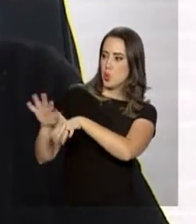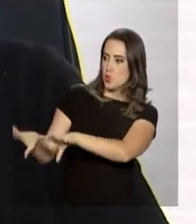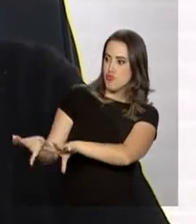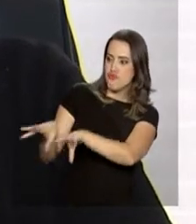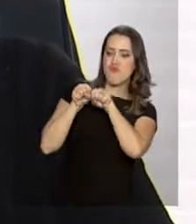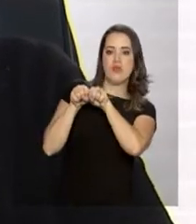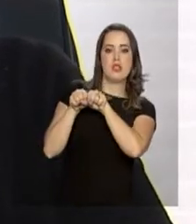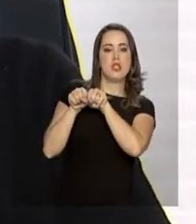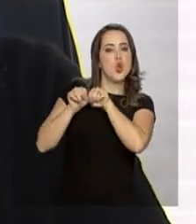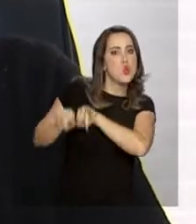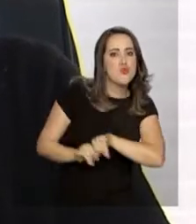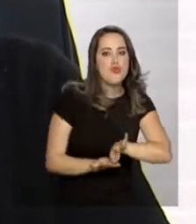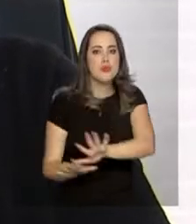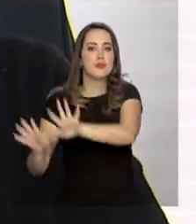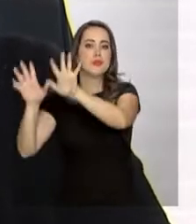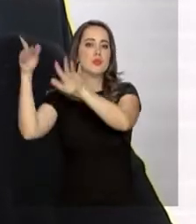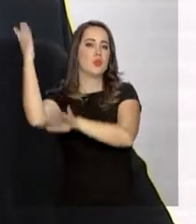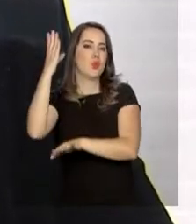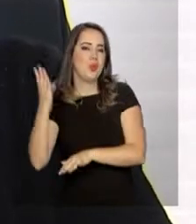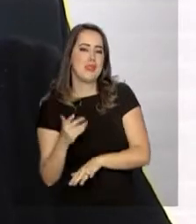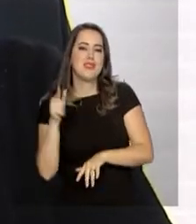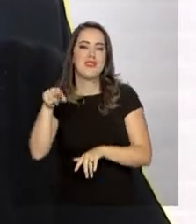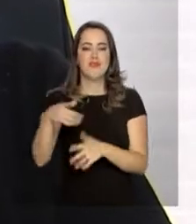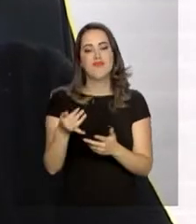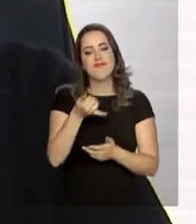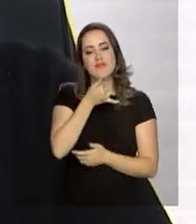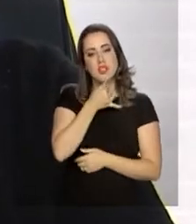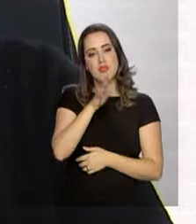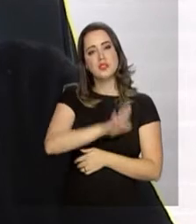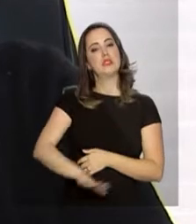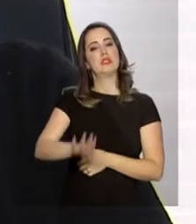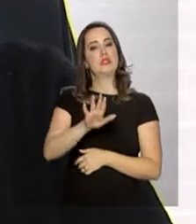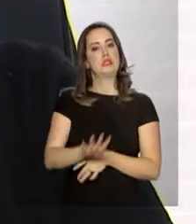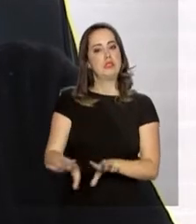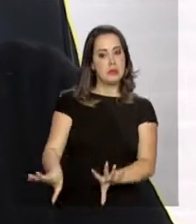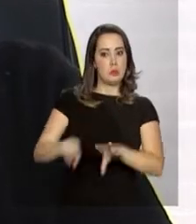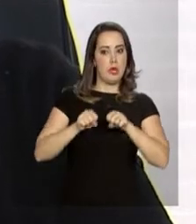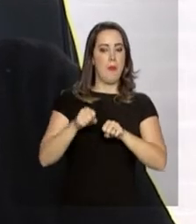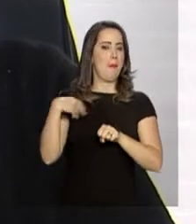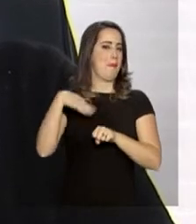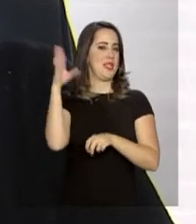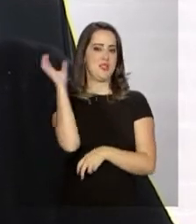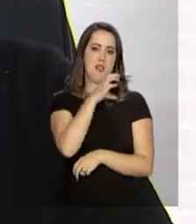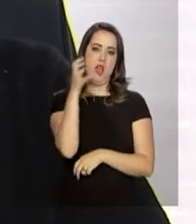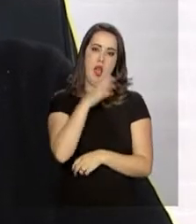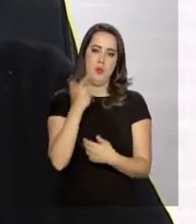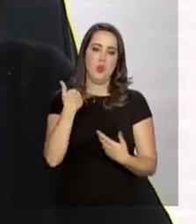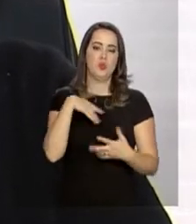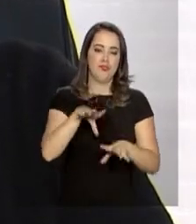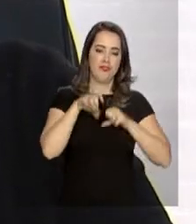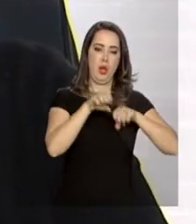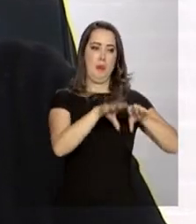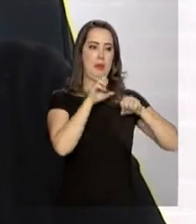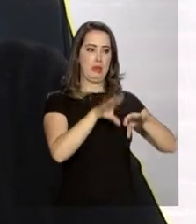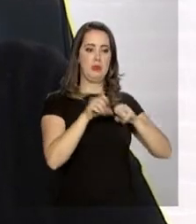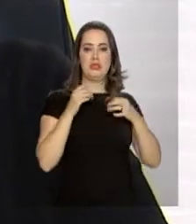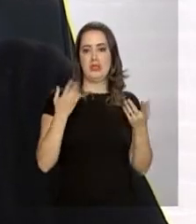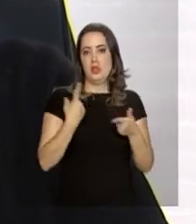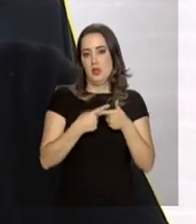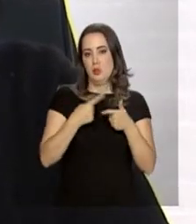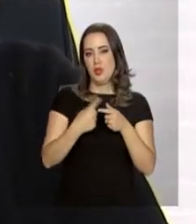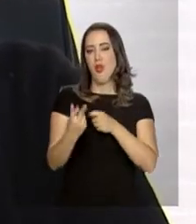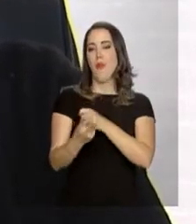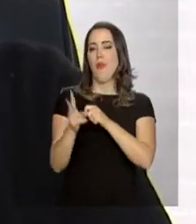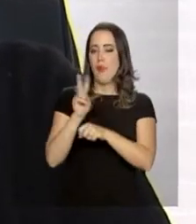se dissemina ampla a nossa população infelizmente as crianças são as que são mais é afetadas porque elas não têm imunidade